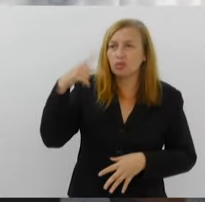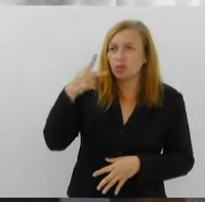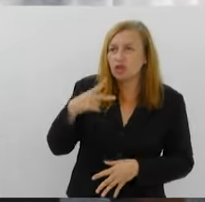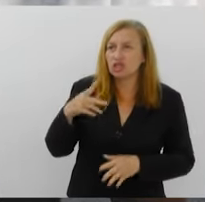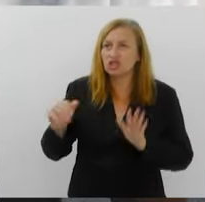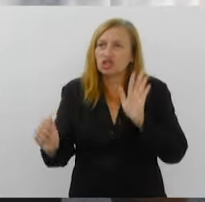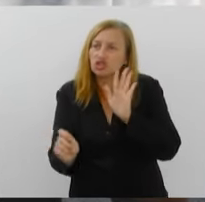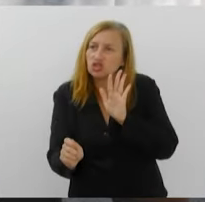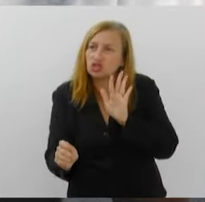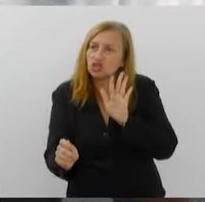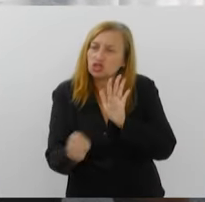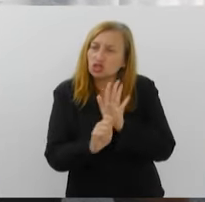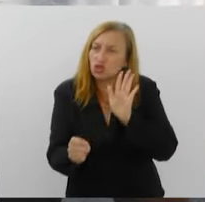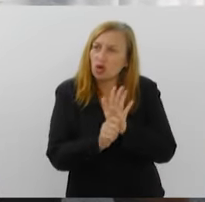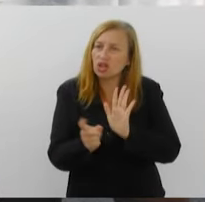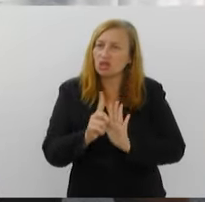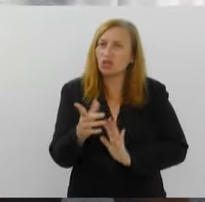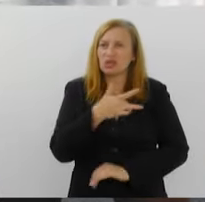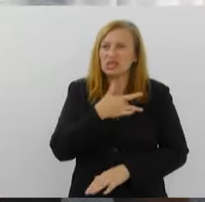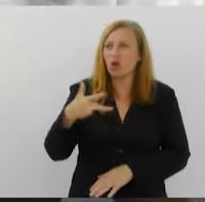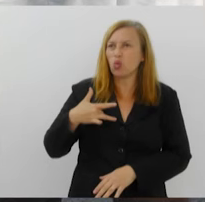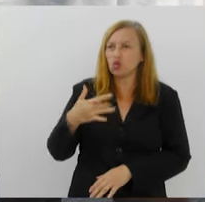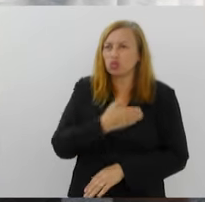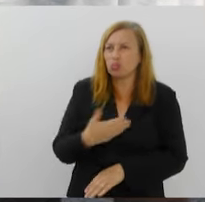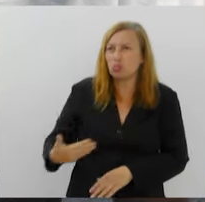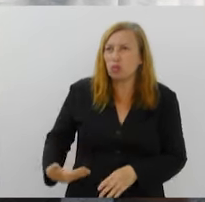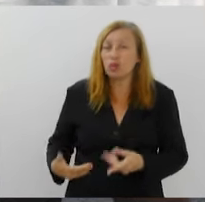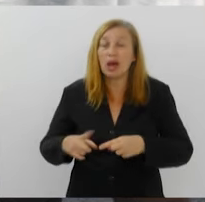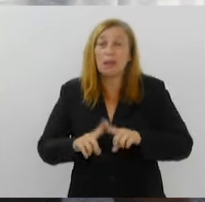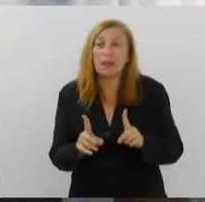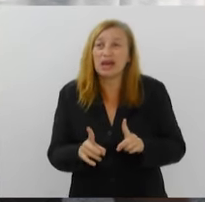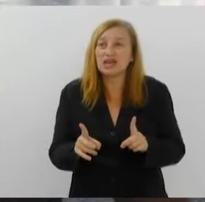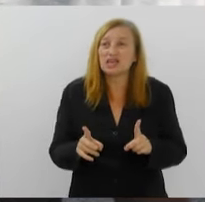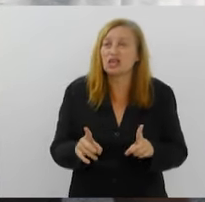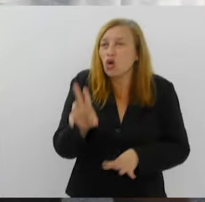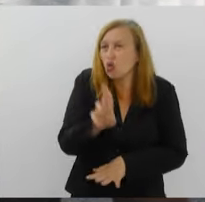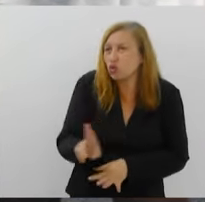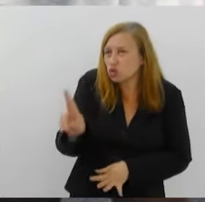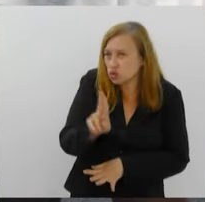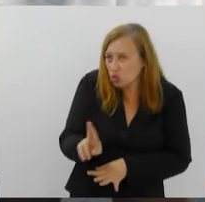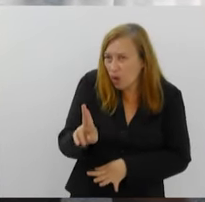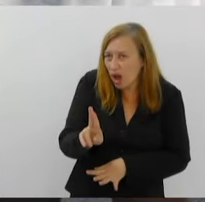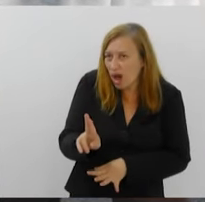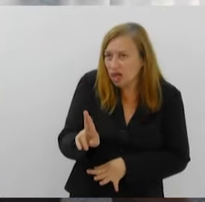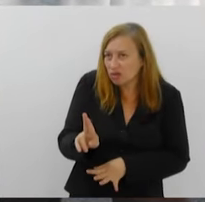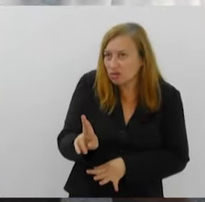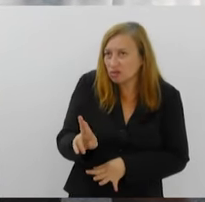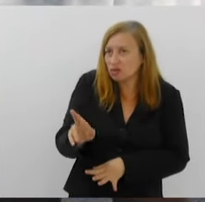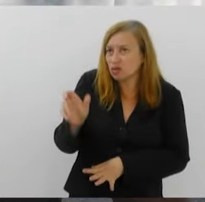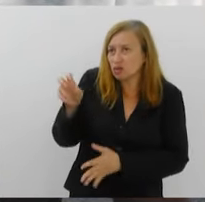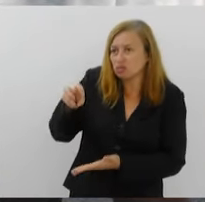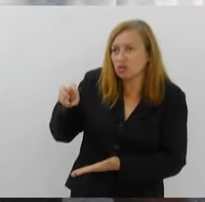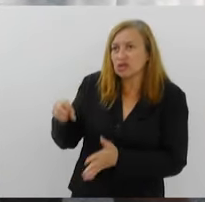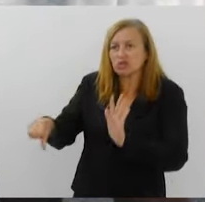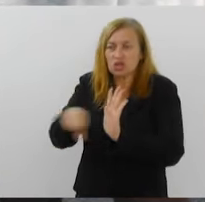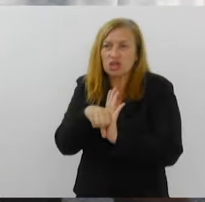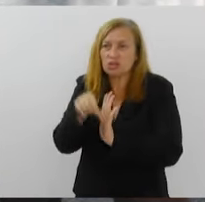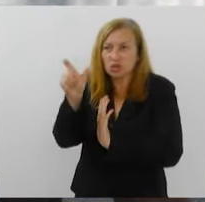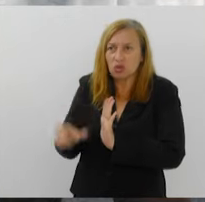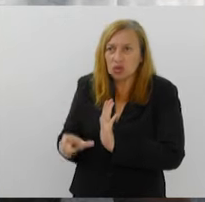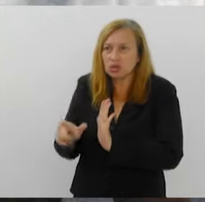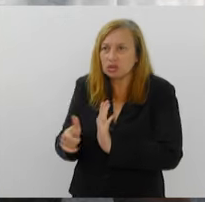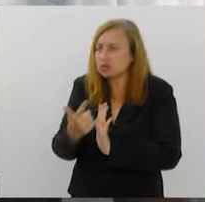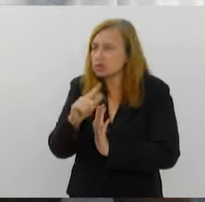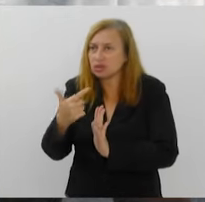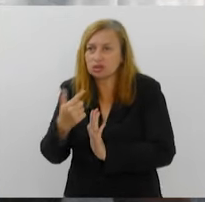não como uma questão de saúde pública, mas como se o usuário fosse realmente um criminoso, é uma coisa